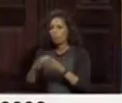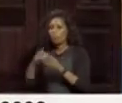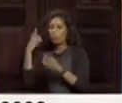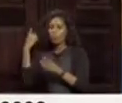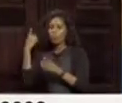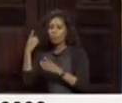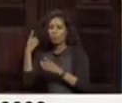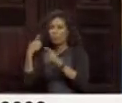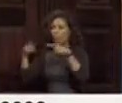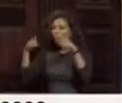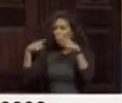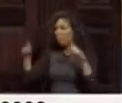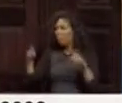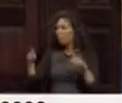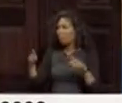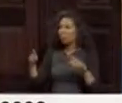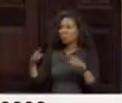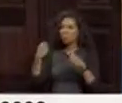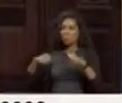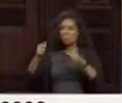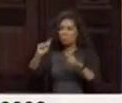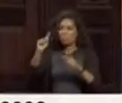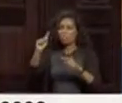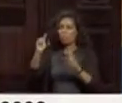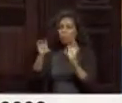Nobre deputado Luiz Paulo,